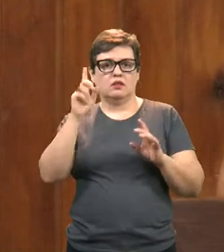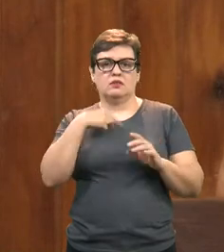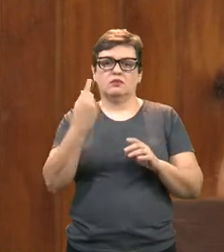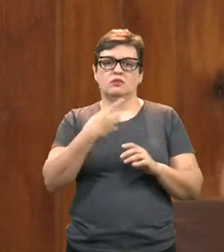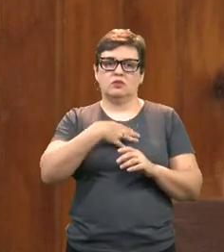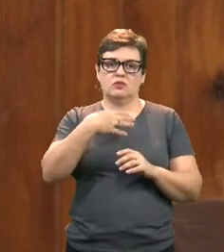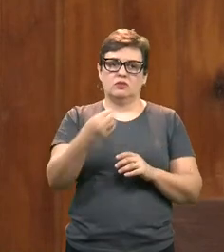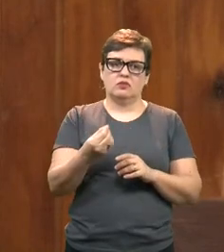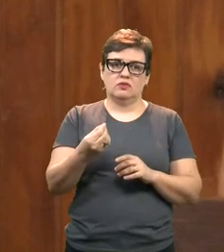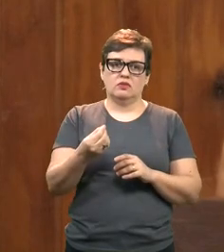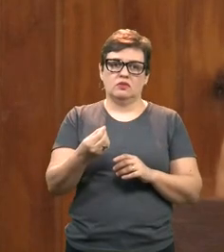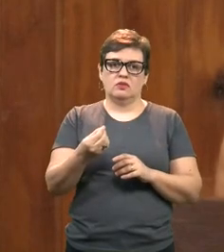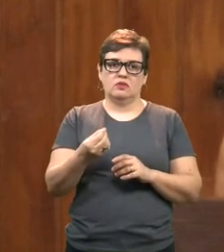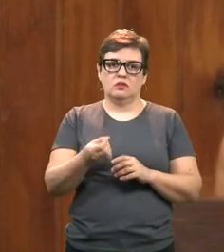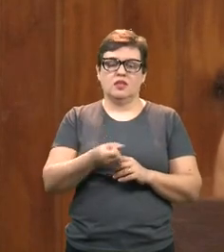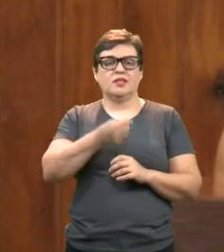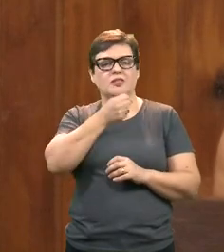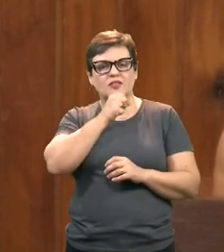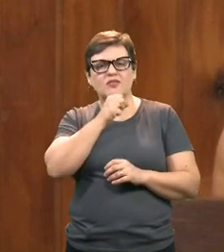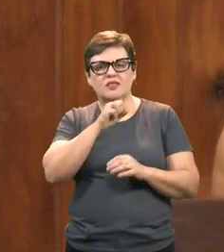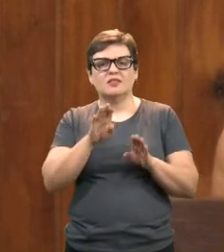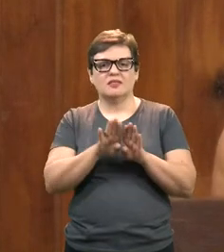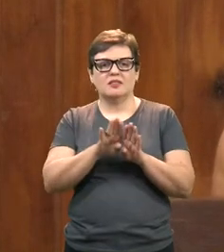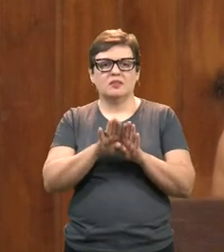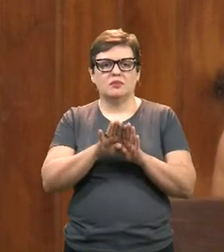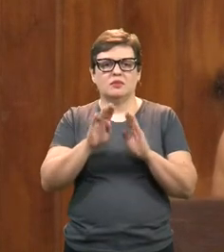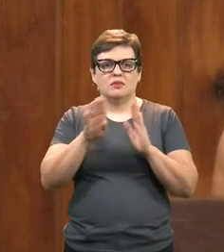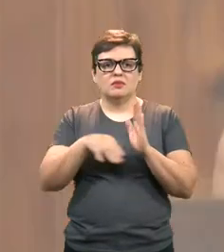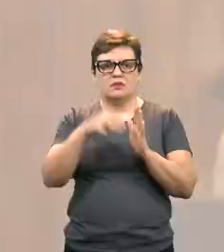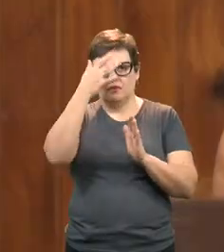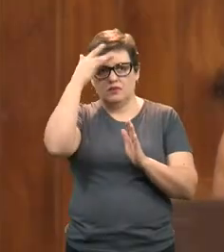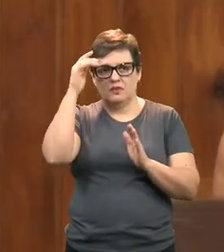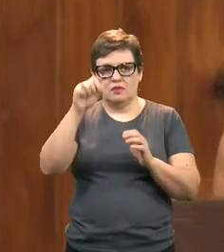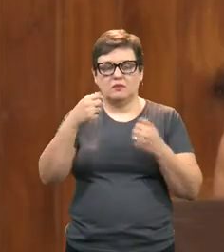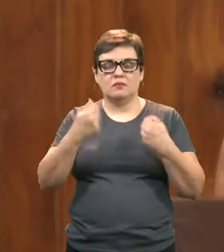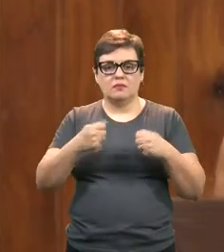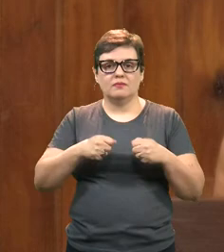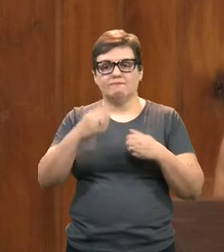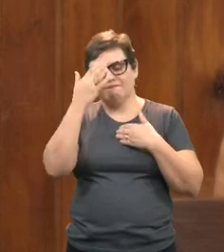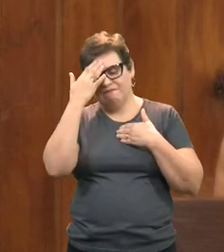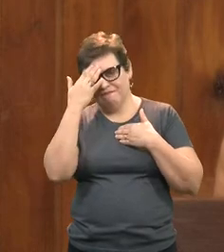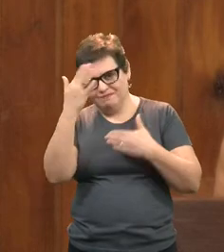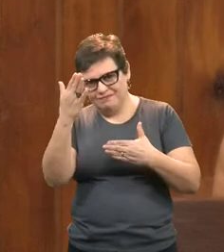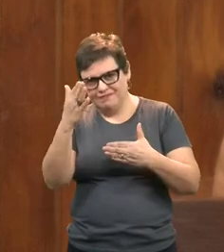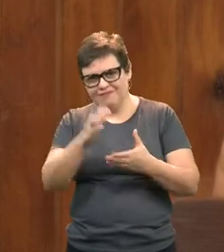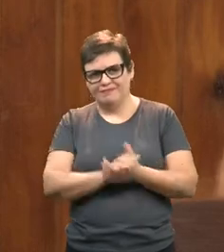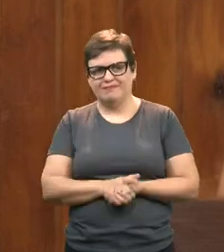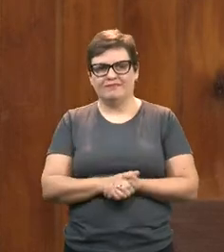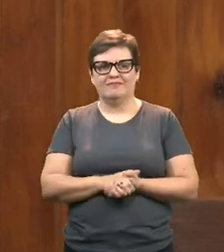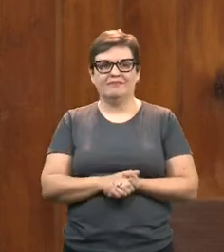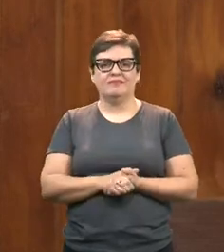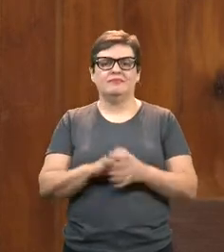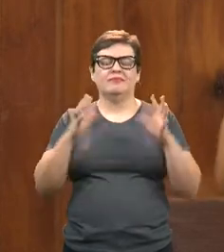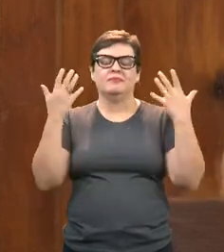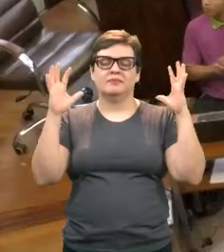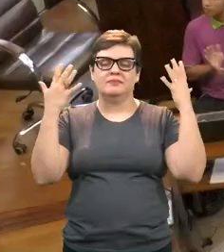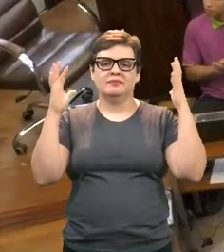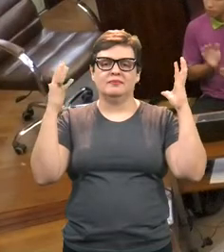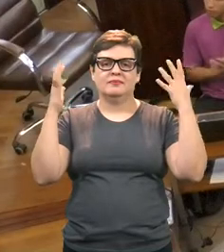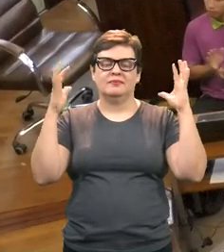baixinhos, para os vovozinhos, né, e para todos aqueles que precisam, tá? Muito obrigada a todos.